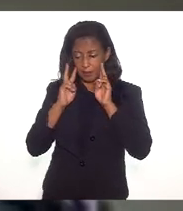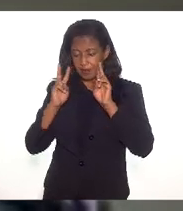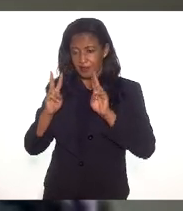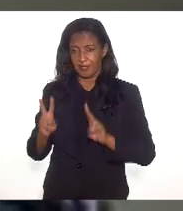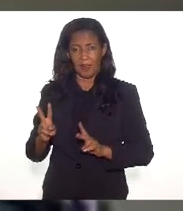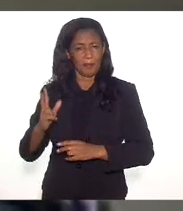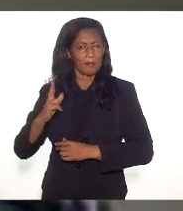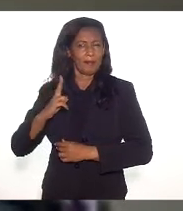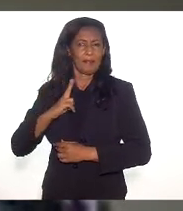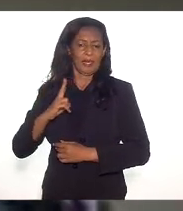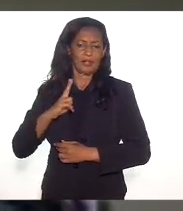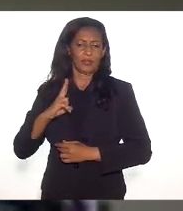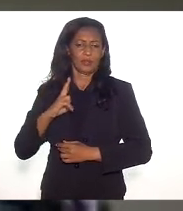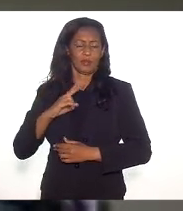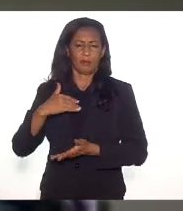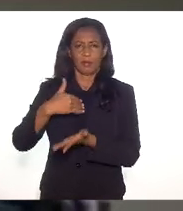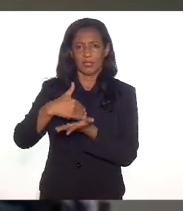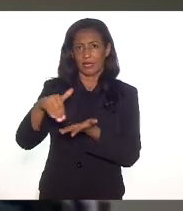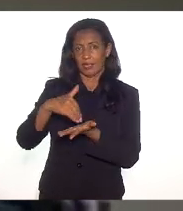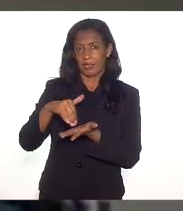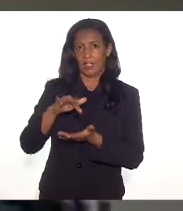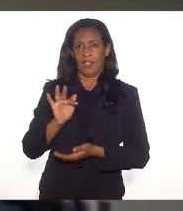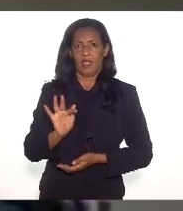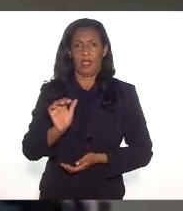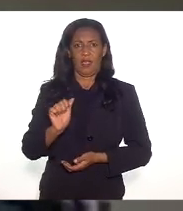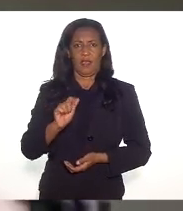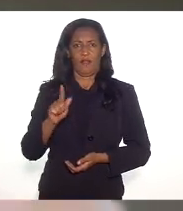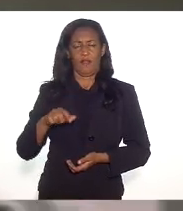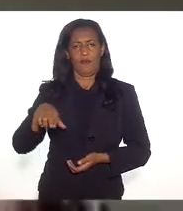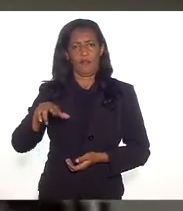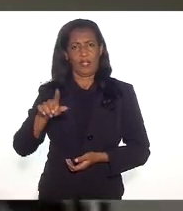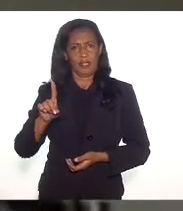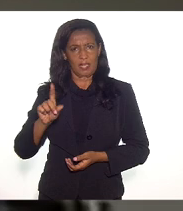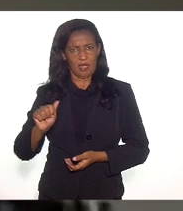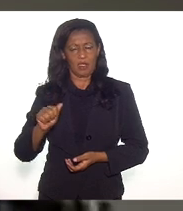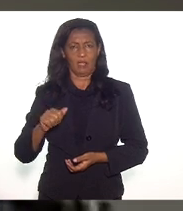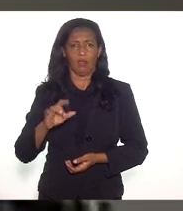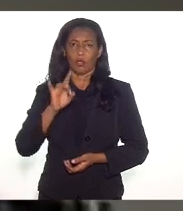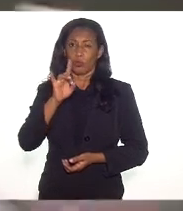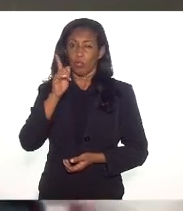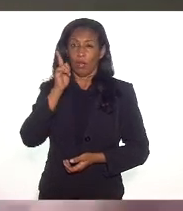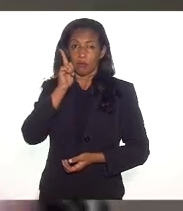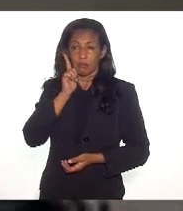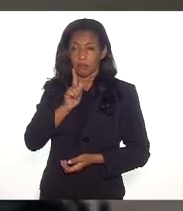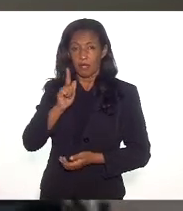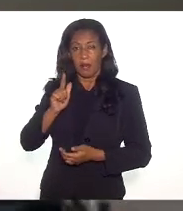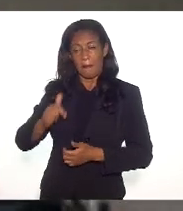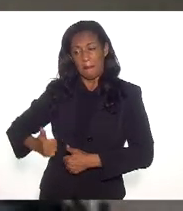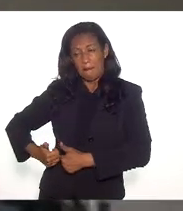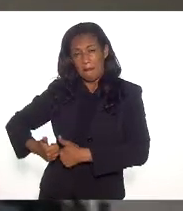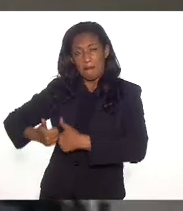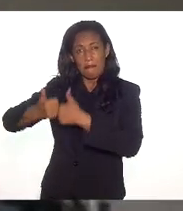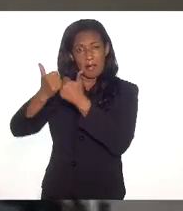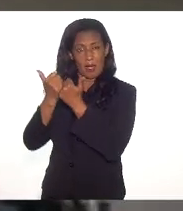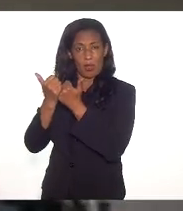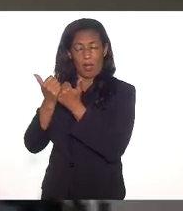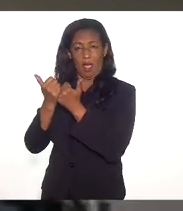muito particularmente aqui para a Secretaria de Fazenda, mas nós só conseguiremos melhorar as